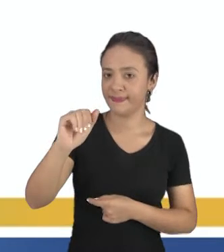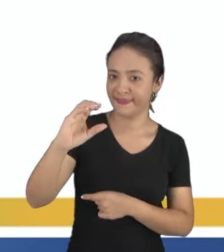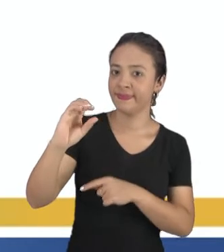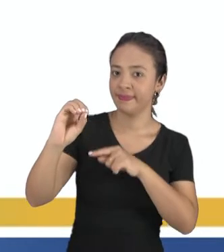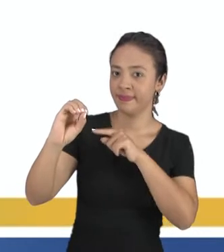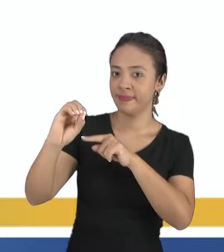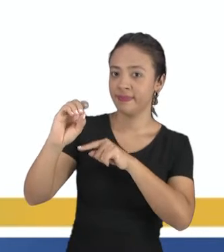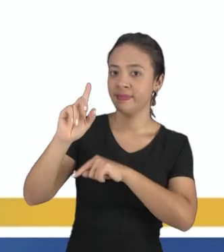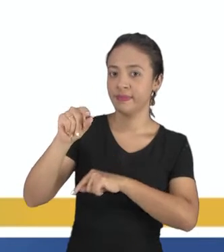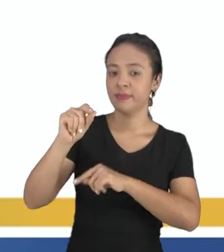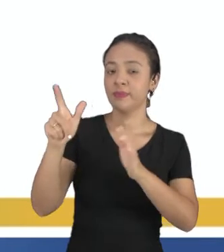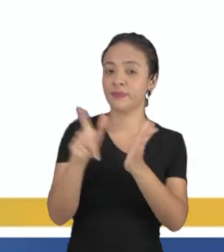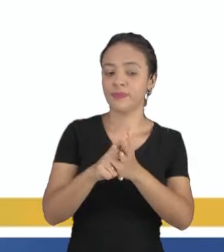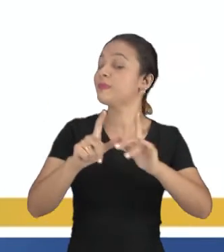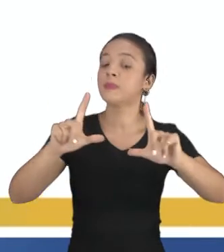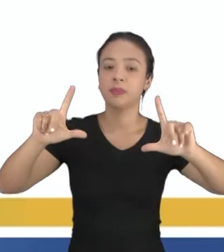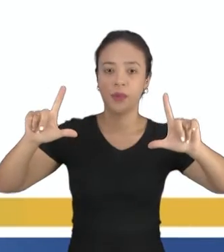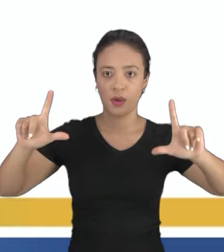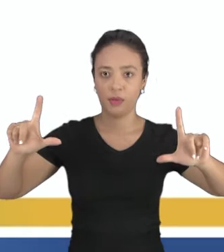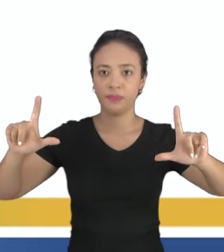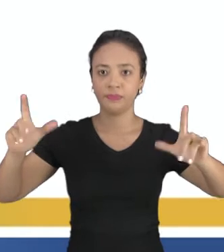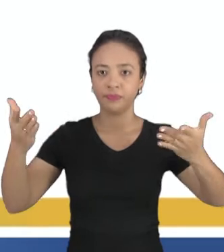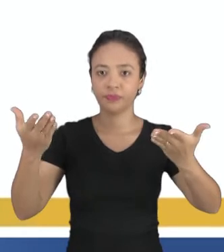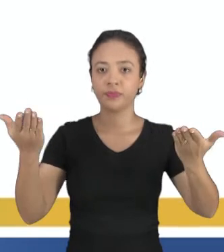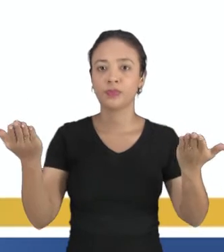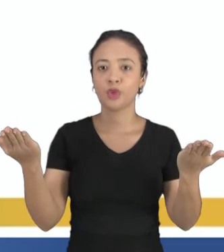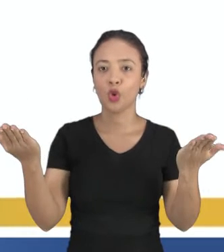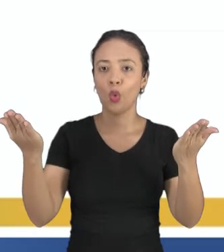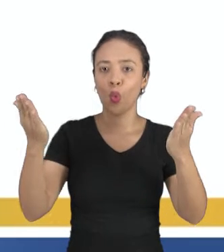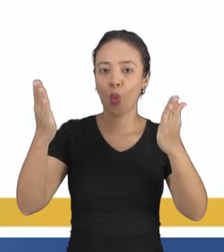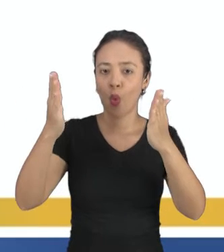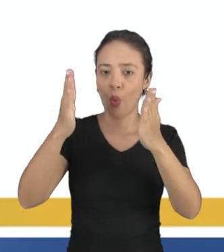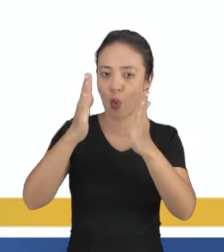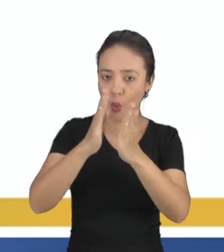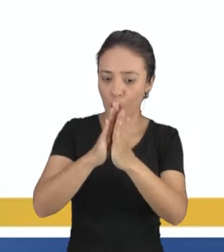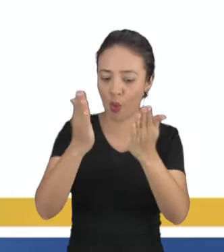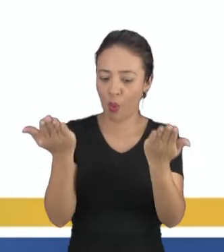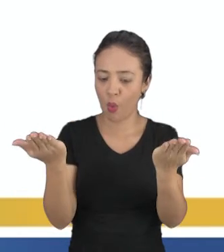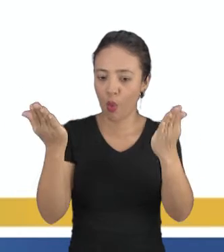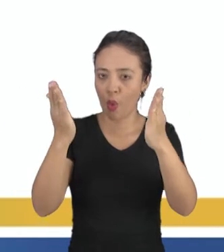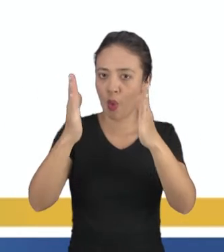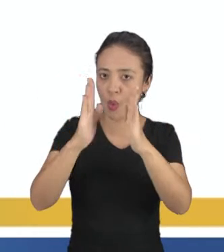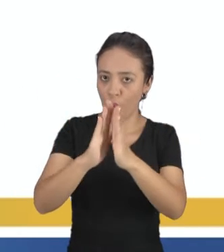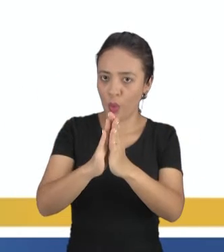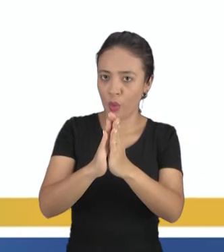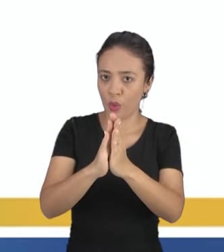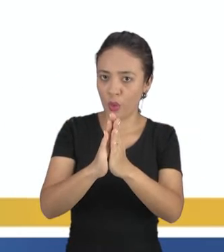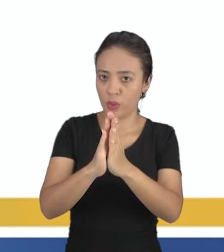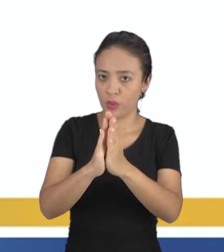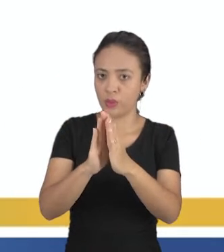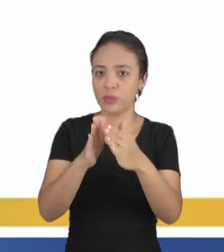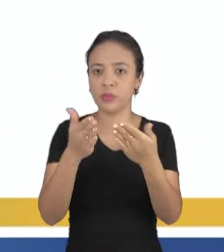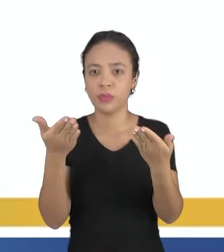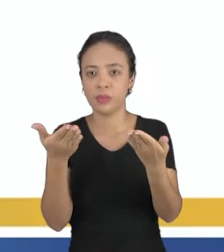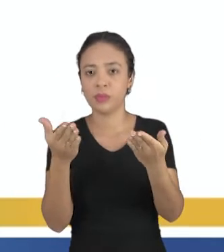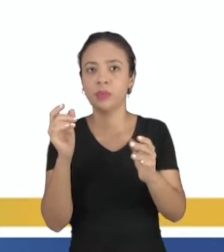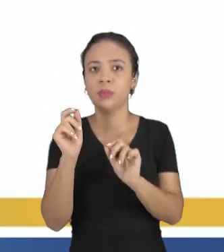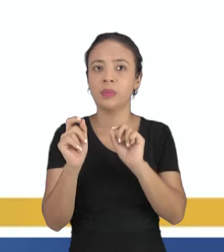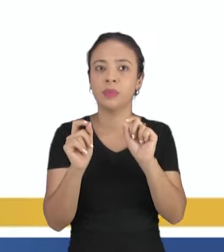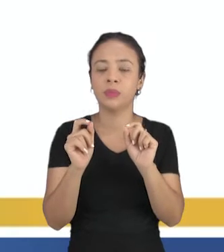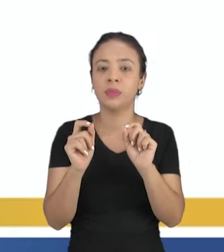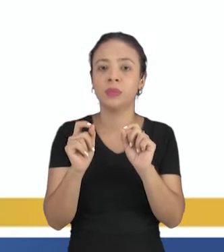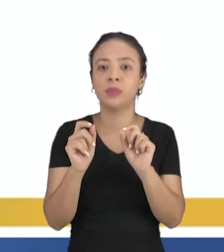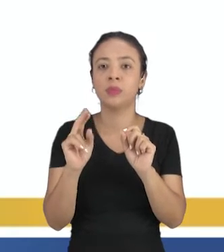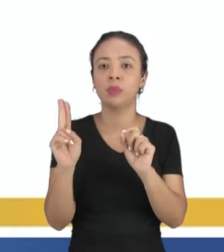que ela é uma folha inteira, e dobrar ao meio, ela vai ser tornada e